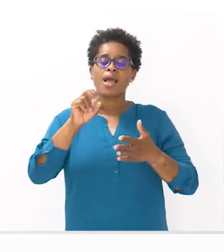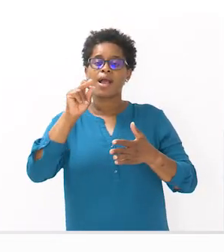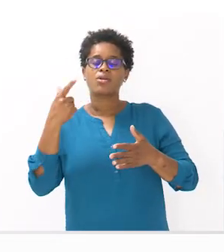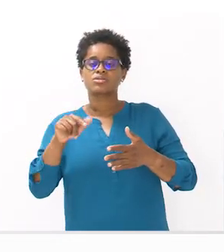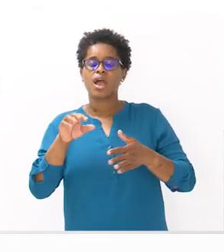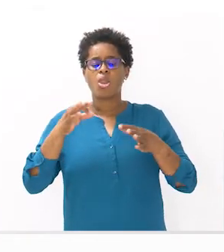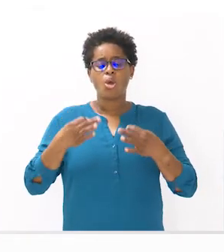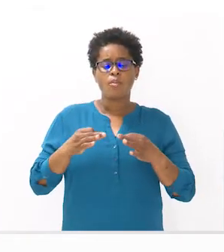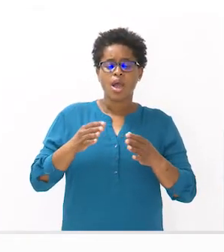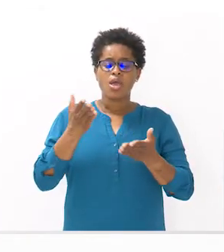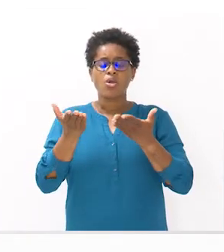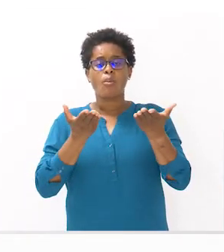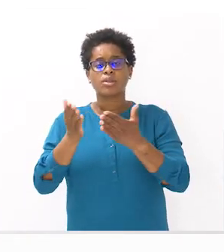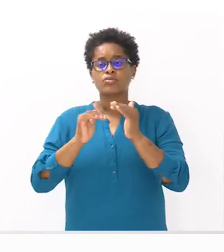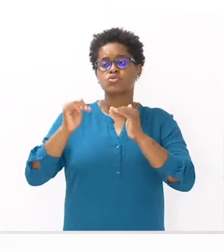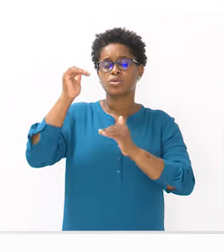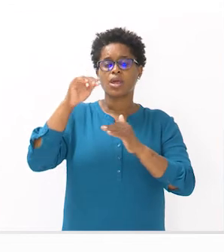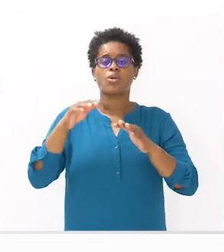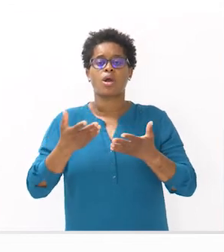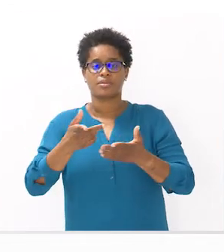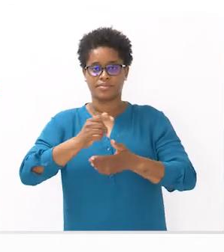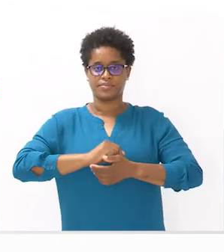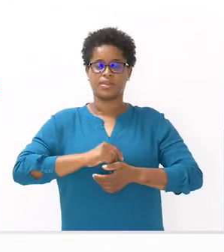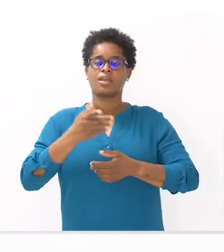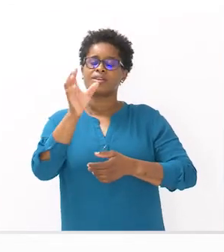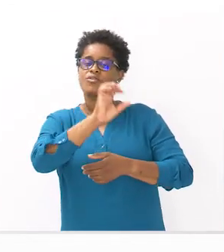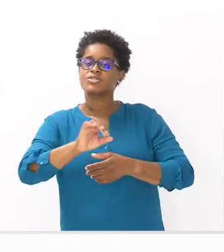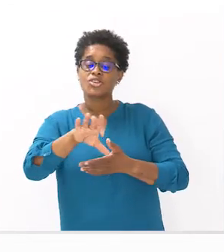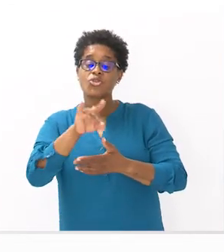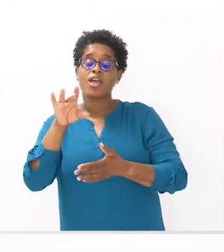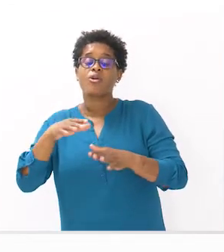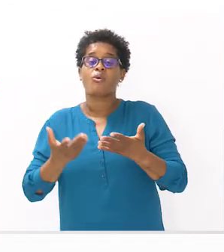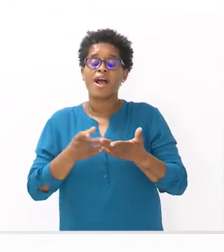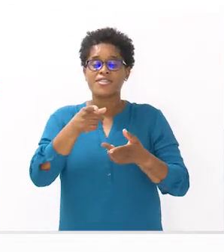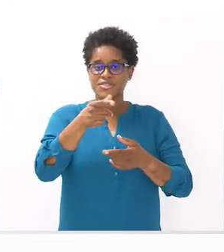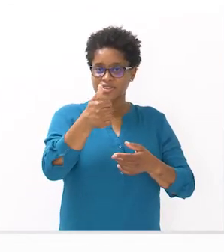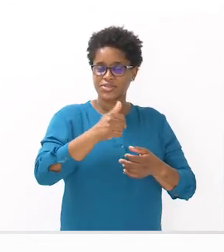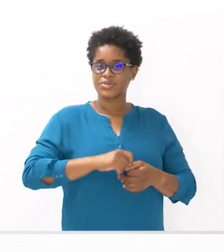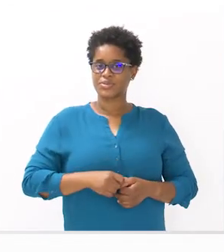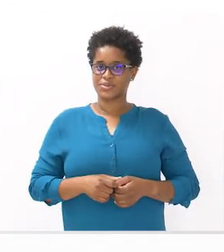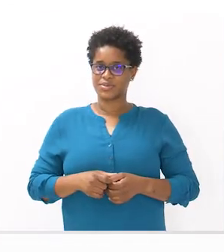e comparativo de superioridade. Qual é que escolheram? Isso!